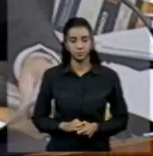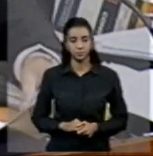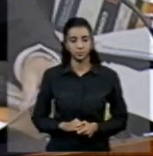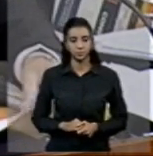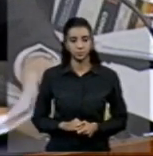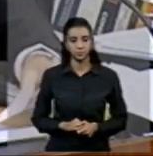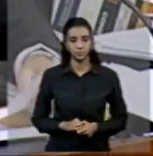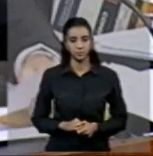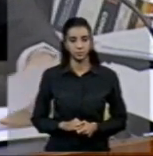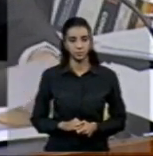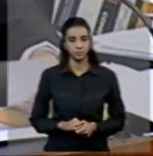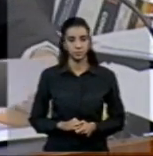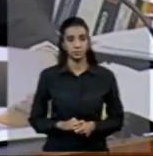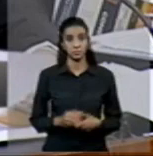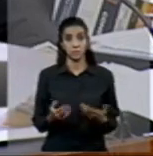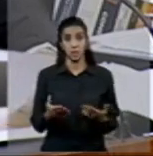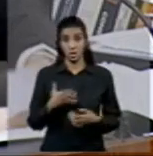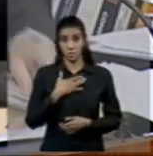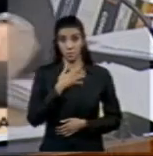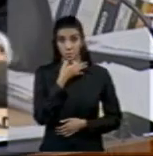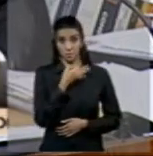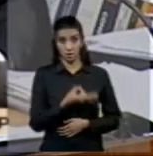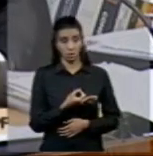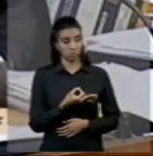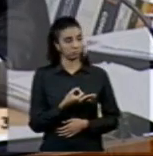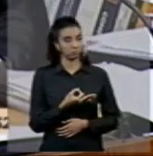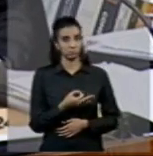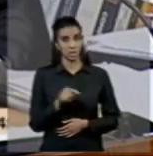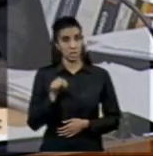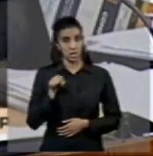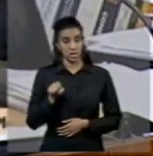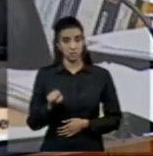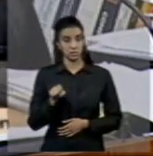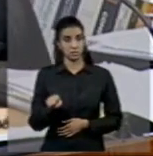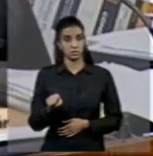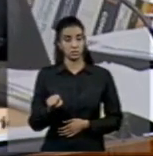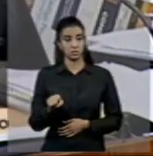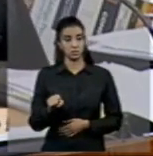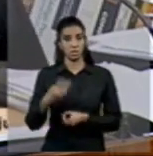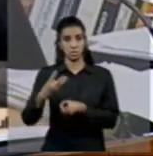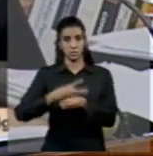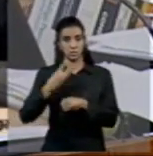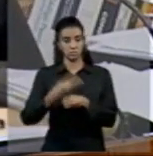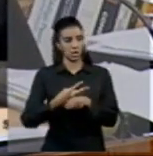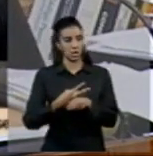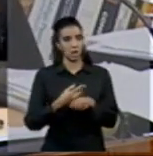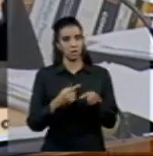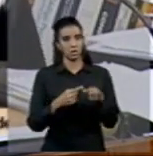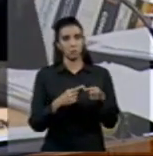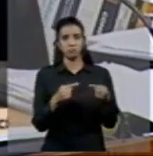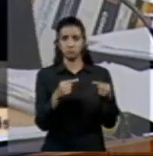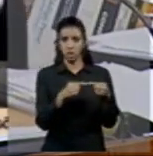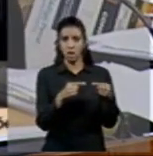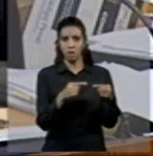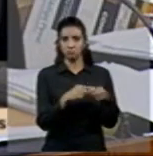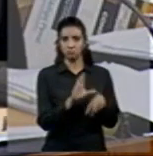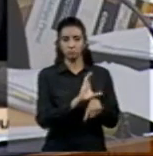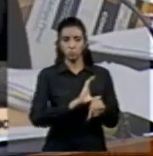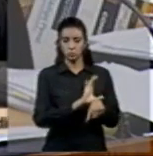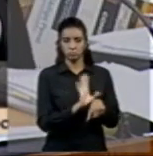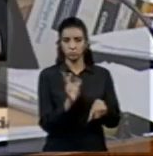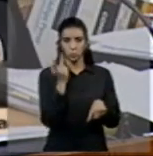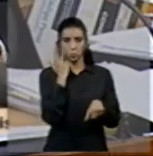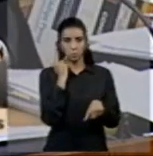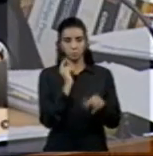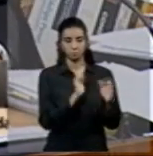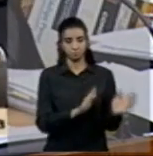Consequentemente, não há, a meu ver, inconstitucionalidade na possibilidade de terceirizações. E aí vem a